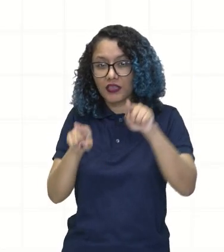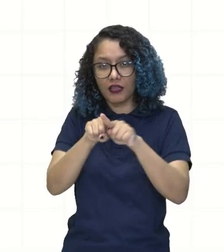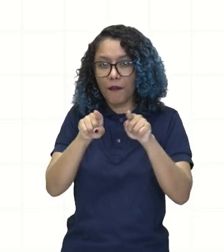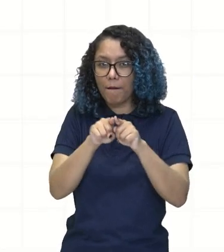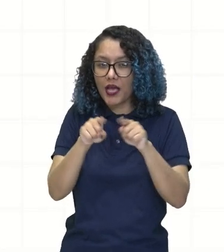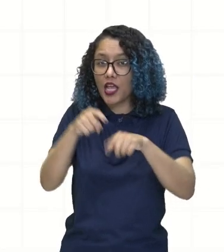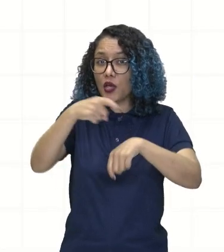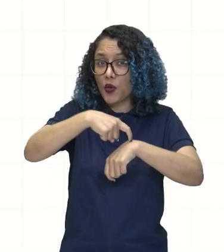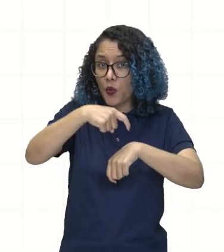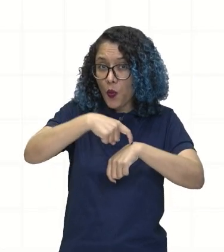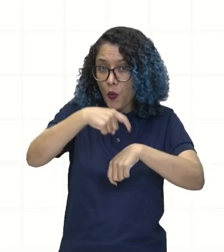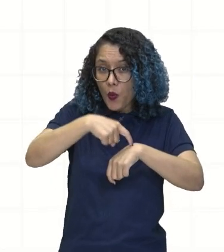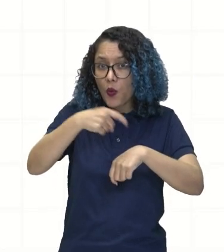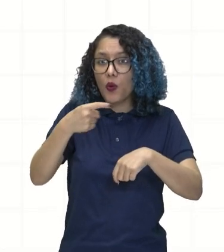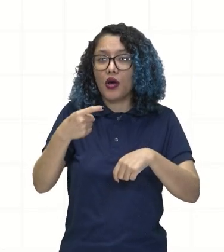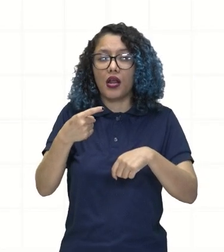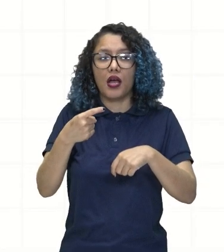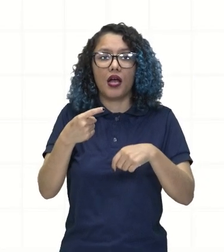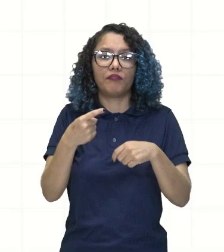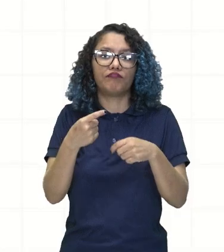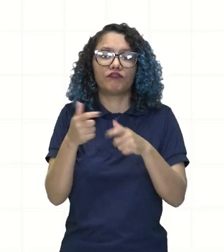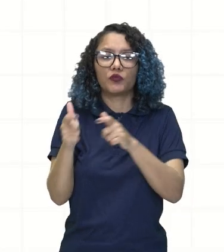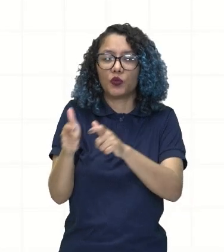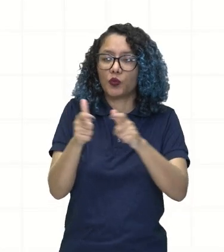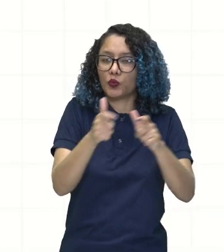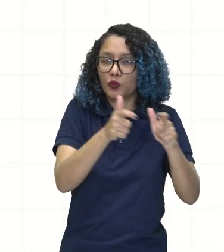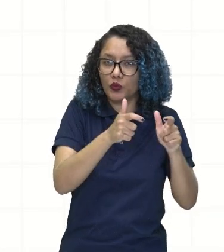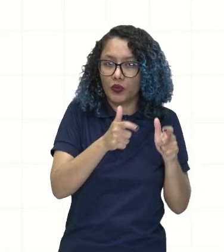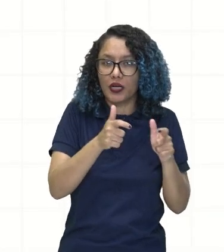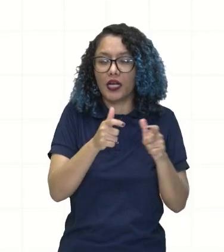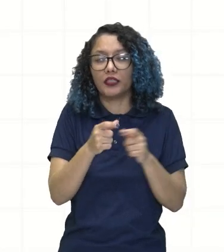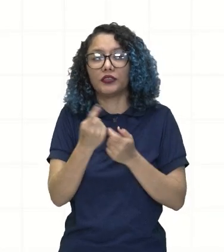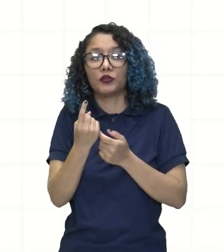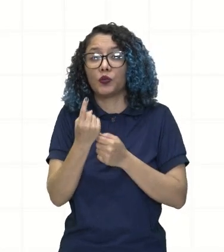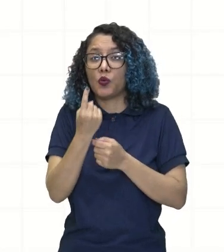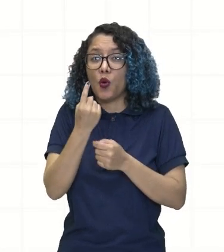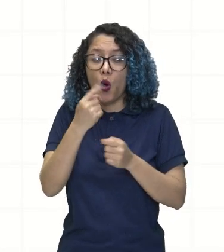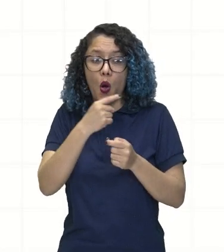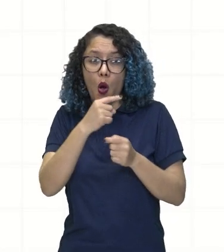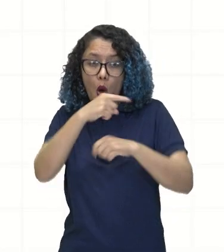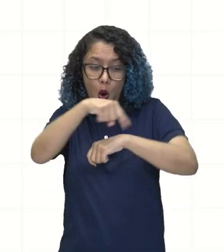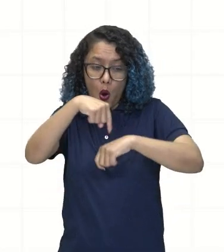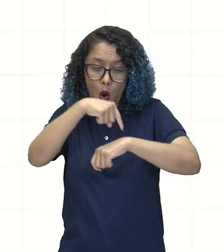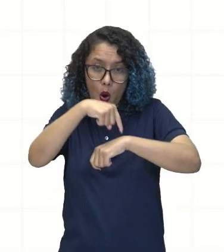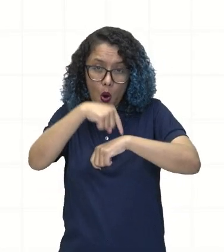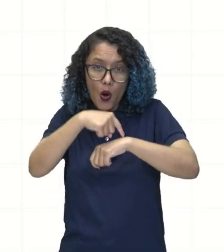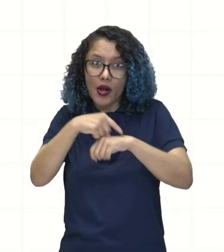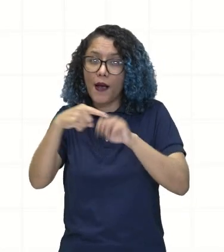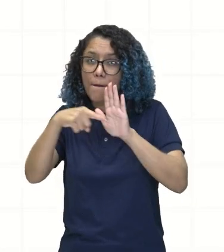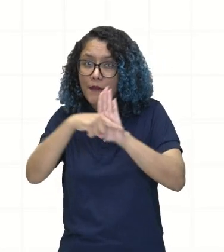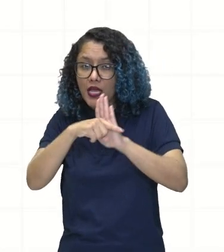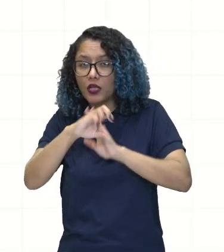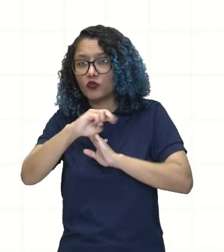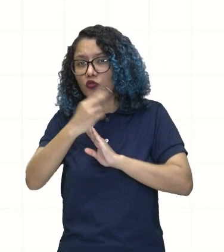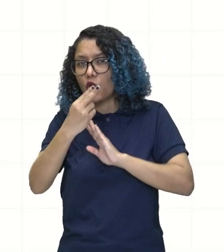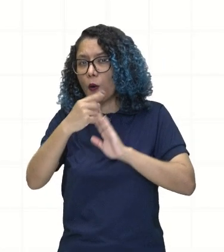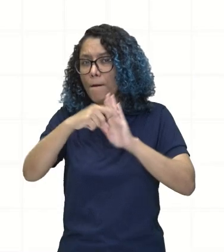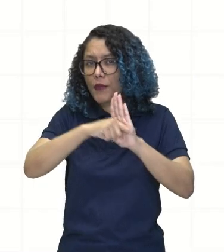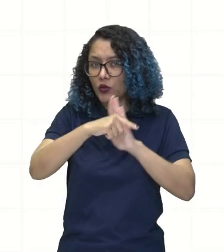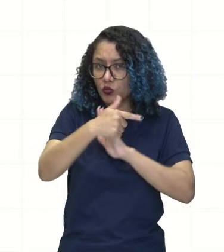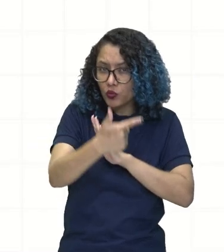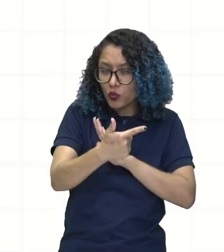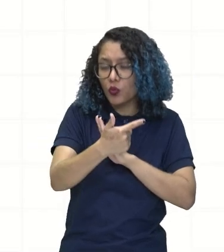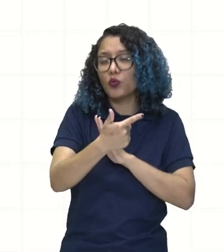horários, né? Temos aí lugares que tem 1 hora a menos, 2 horas a menos, 3 horas a